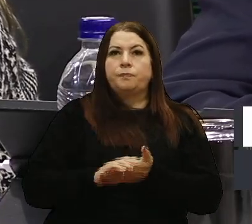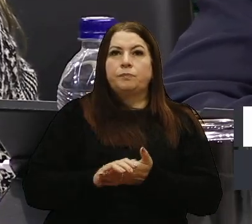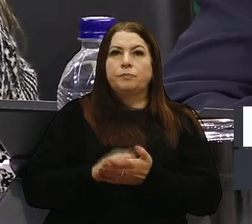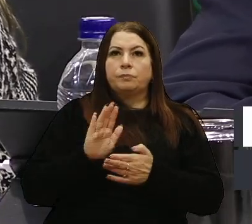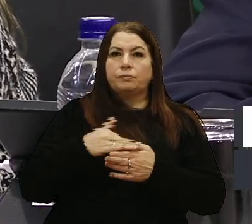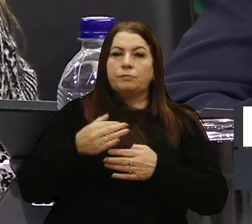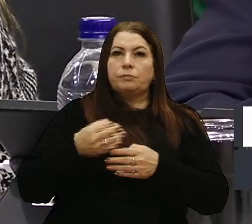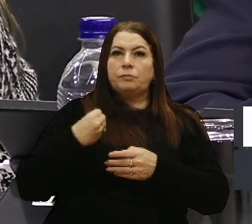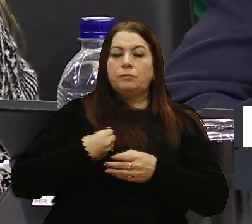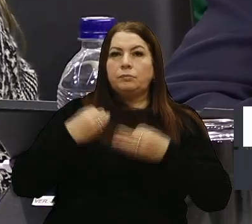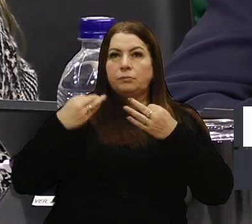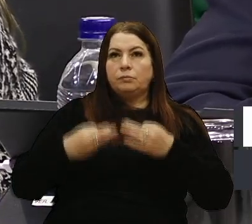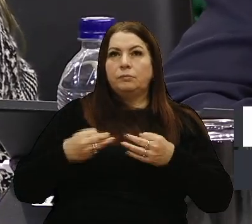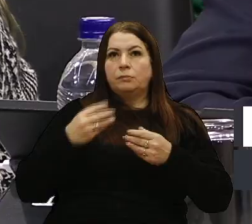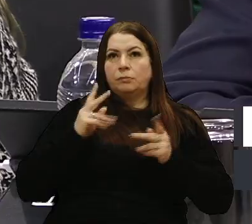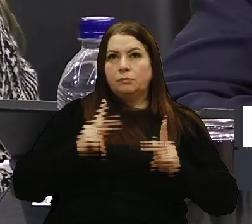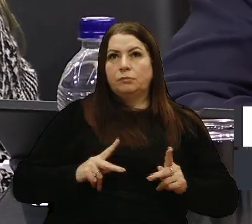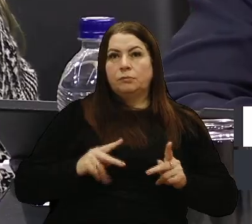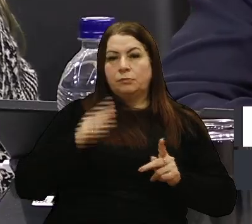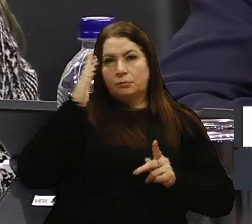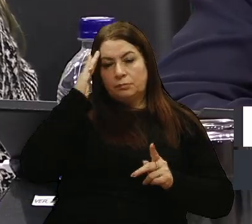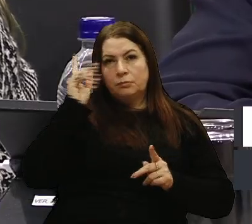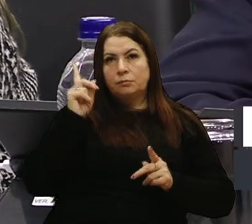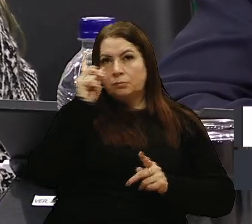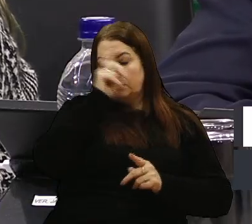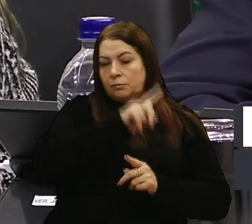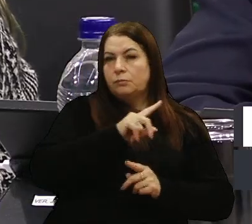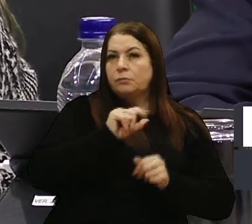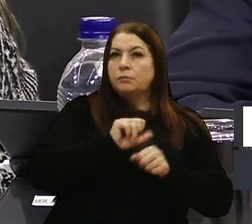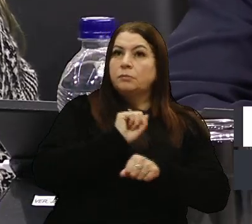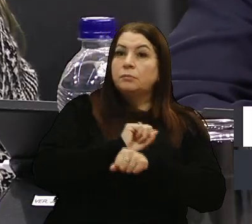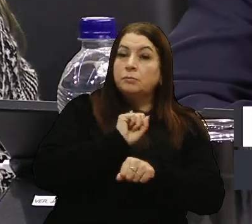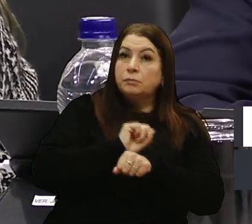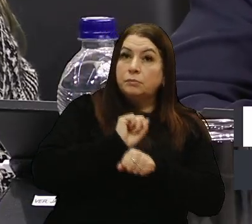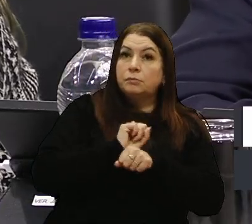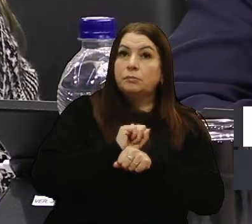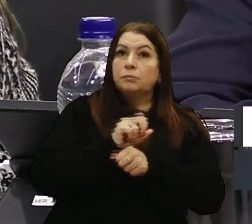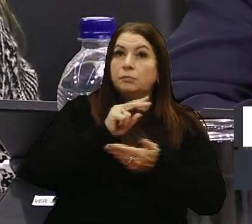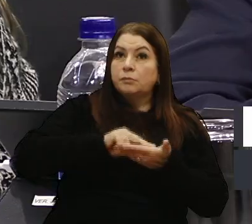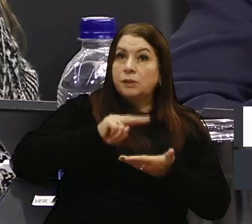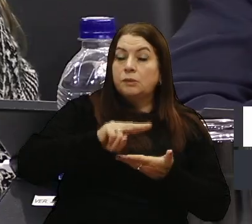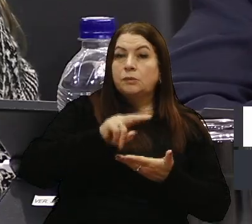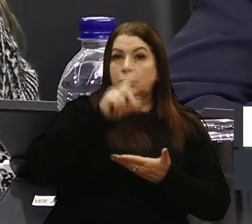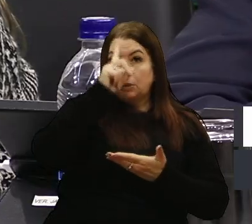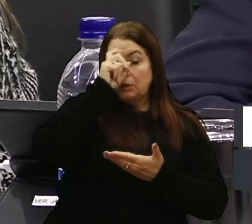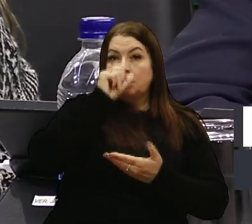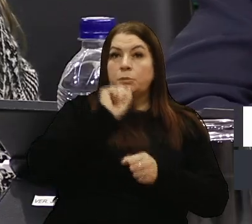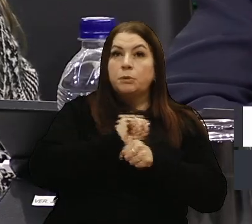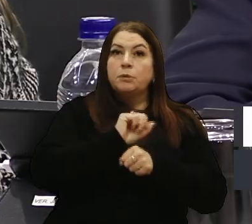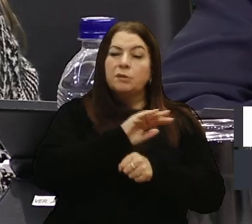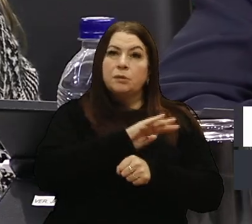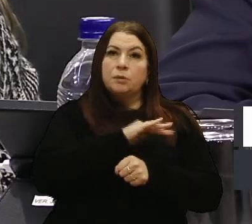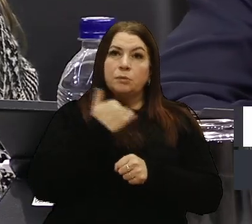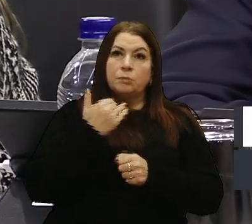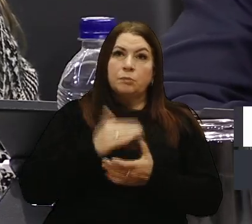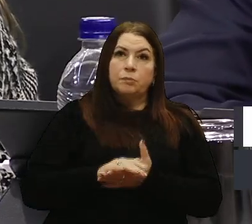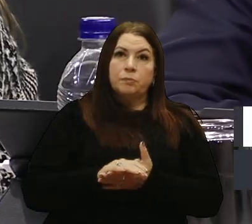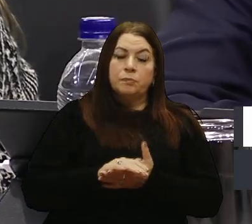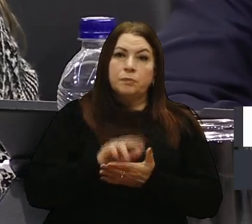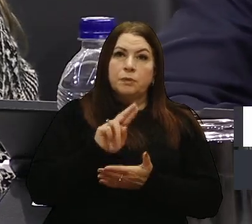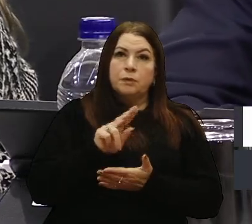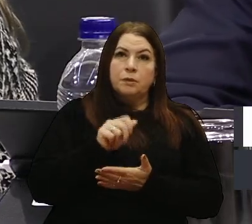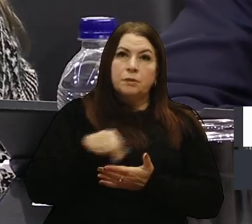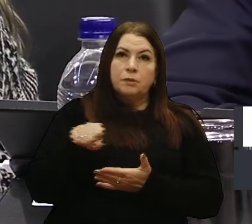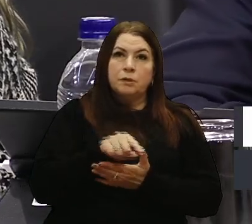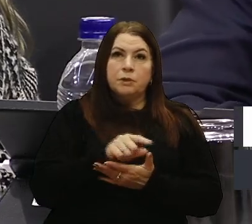mais dignidade às pessoas. A gente sabe o quanto é difícil ficar esperando um leito e esperando a morte em UPAs,